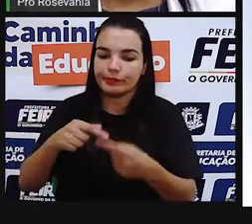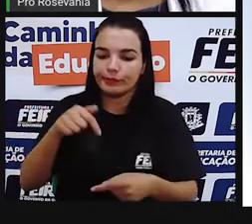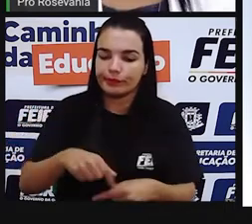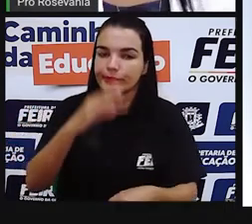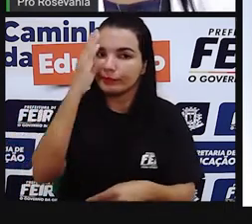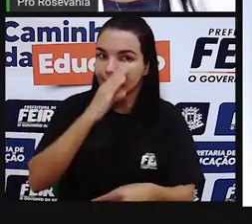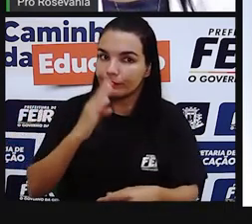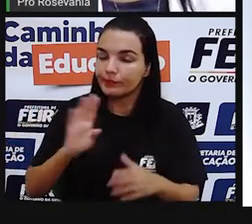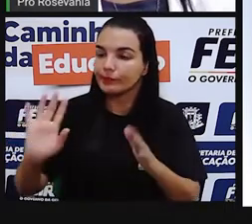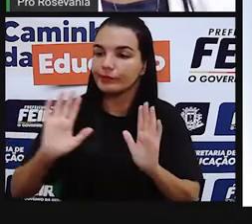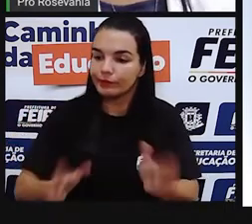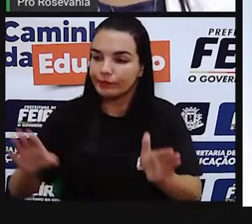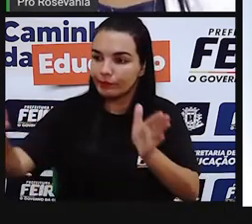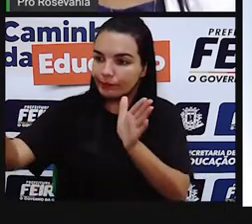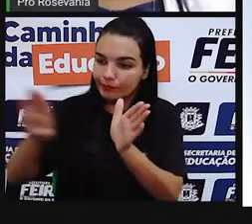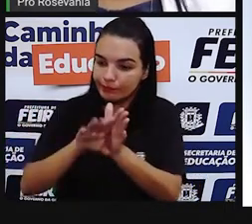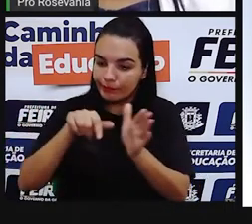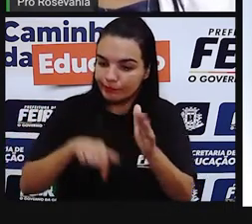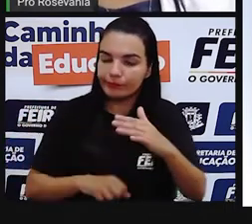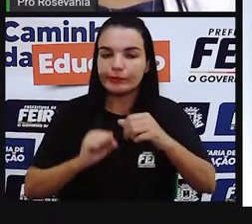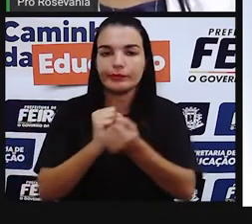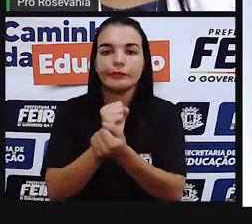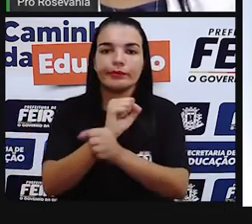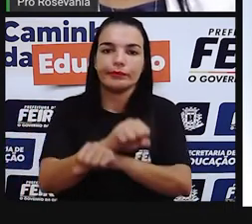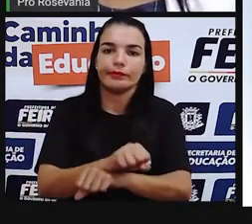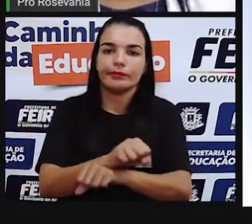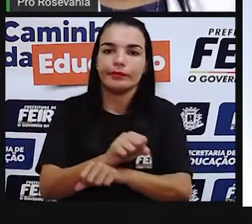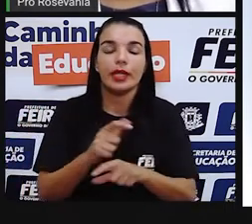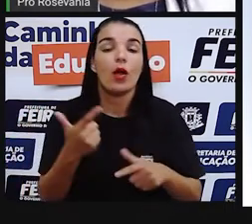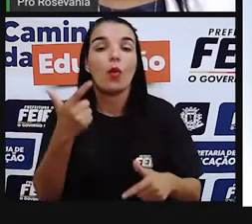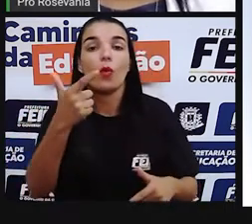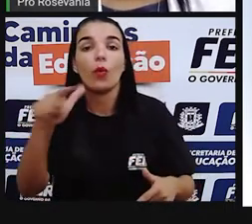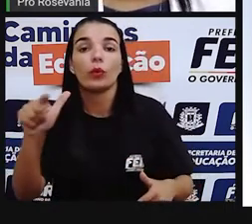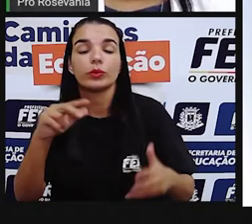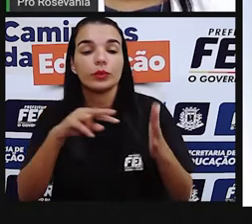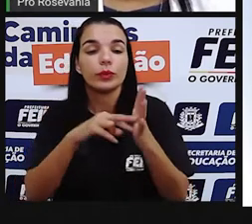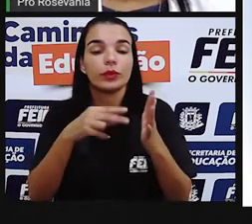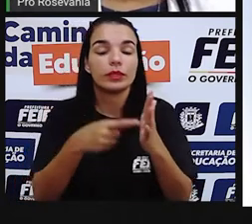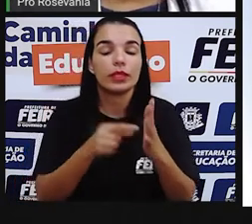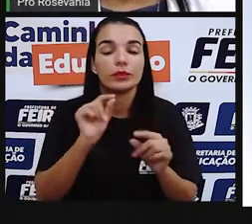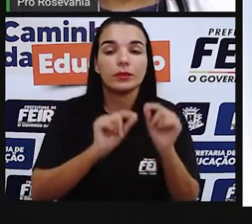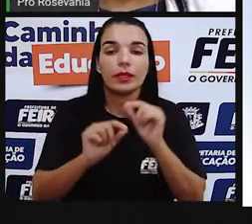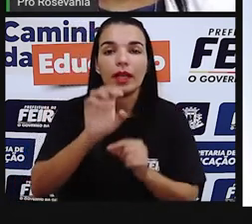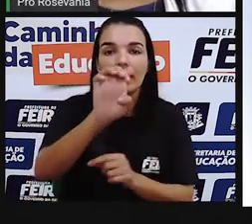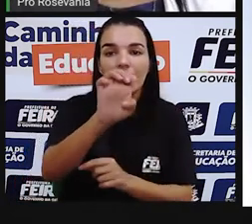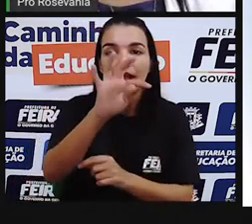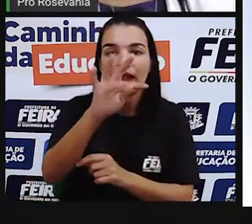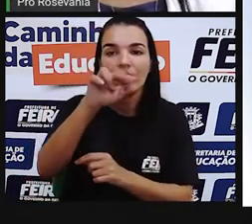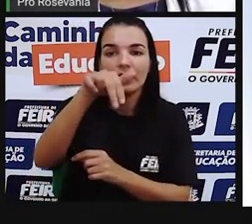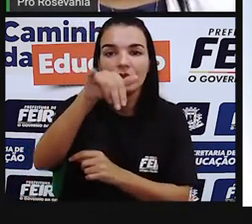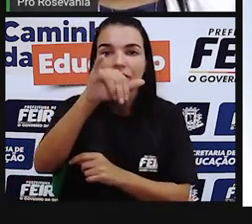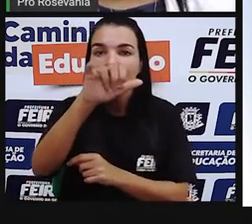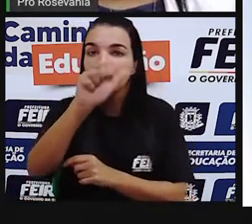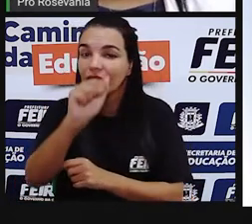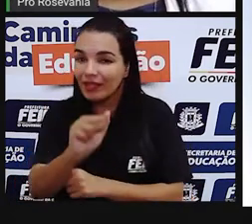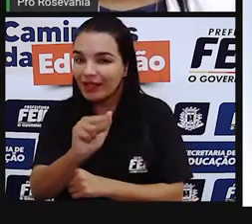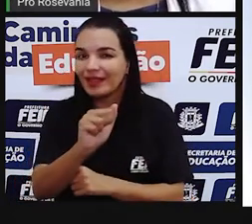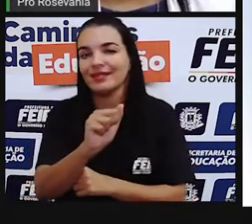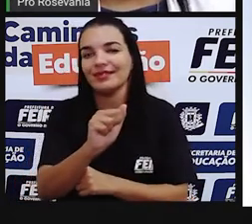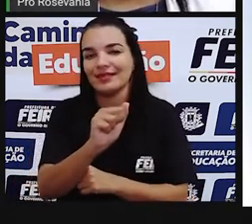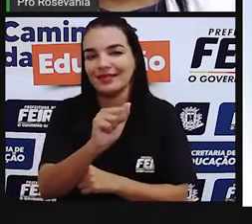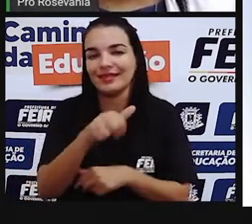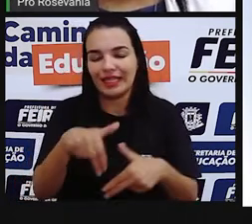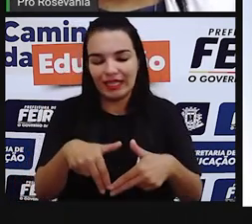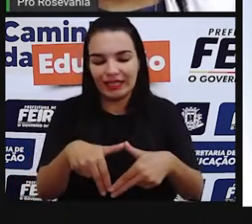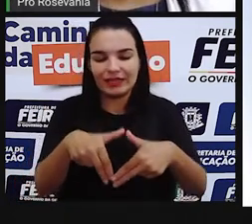de escravo. E outro conceito, a gente tem, né, o conceito de etnia. Esse aqui, ele já